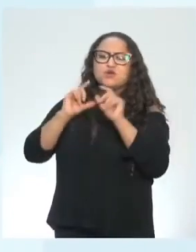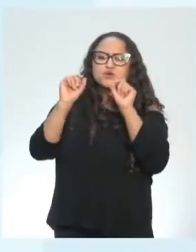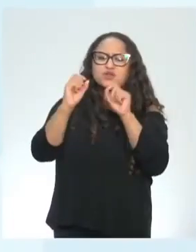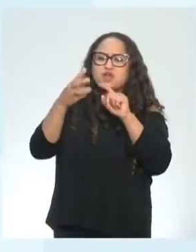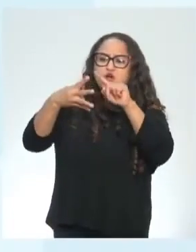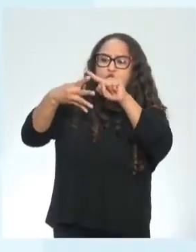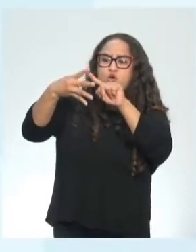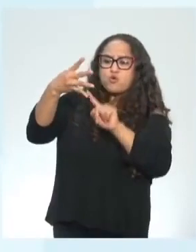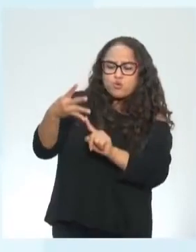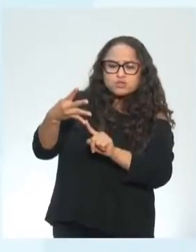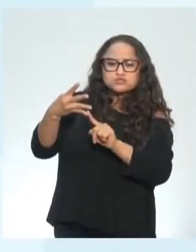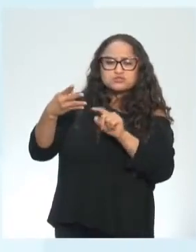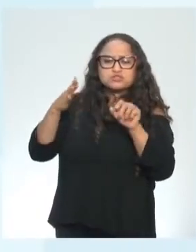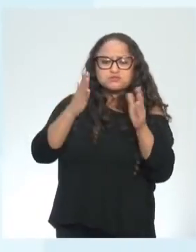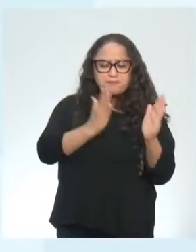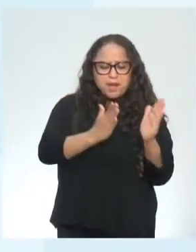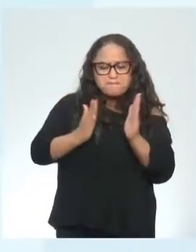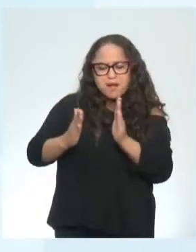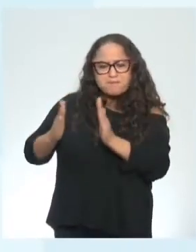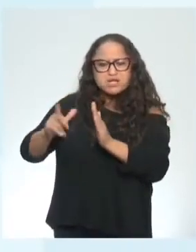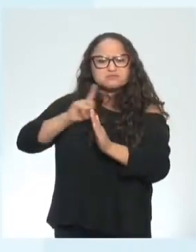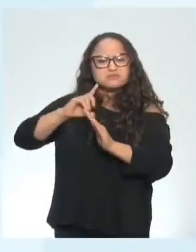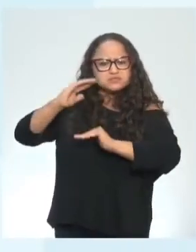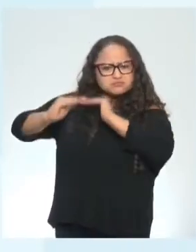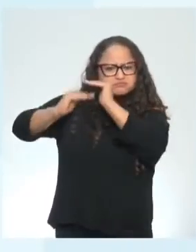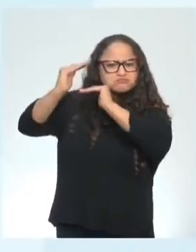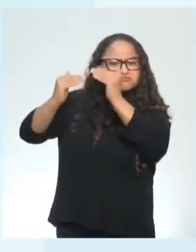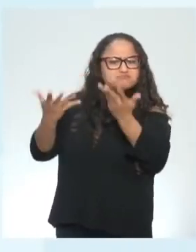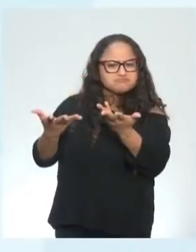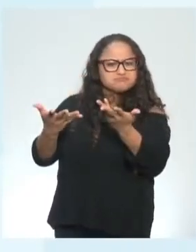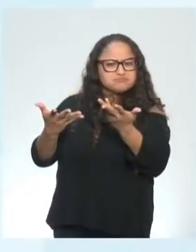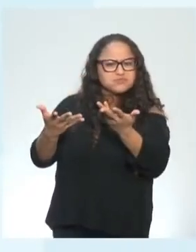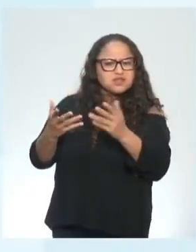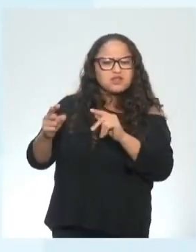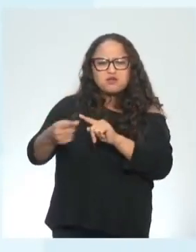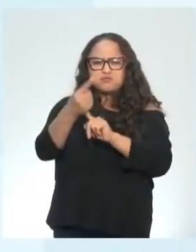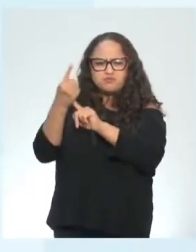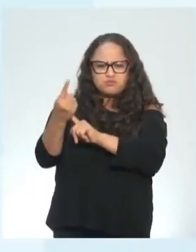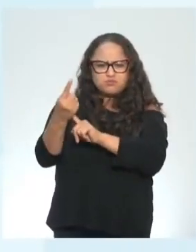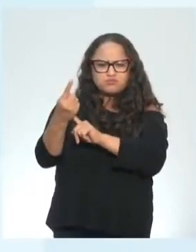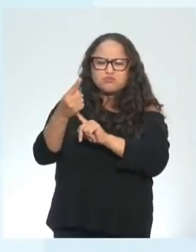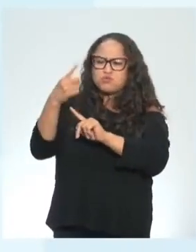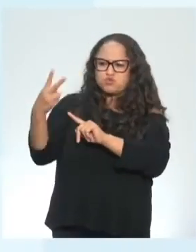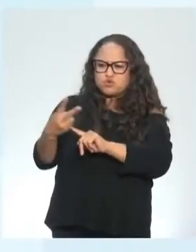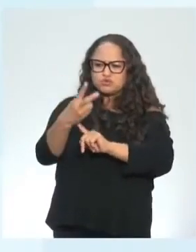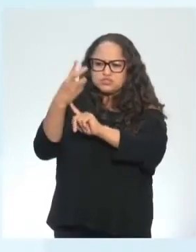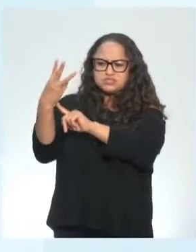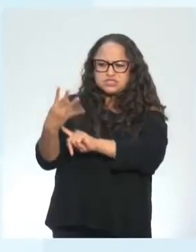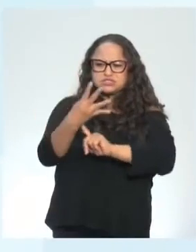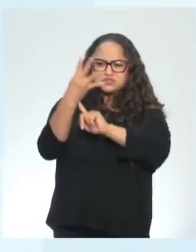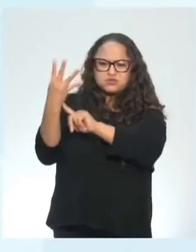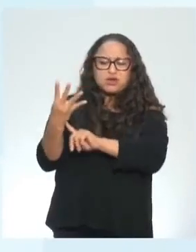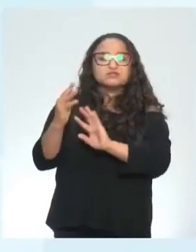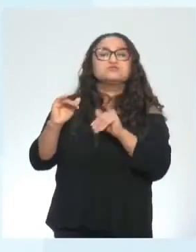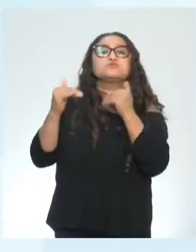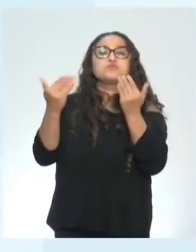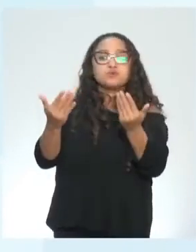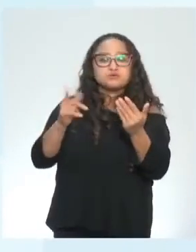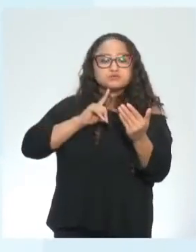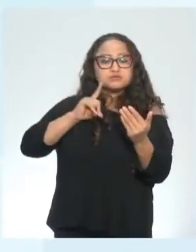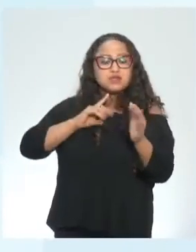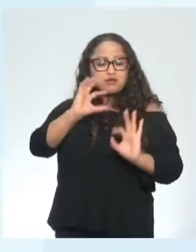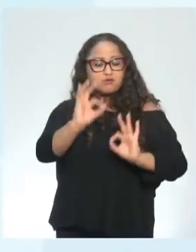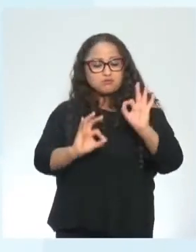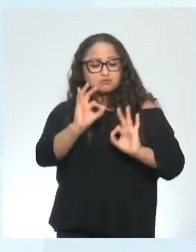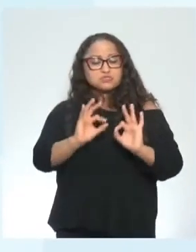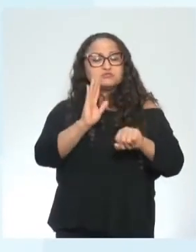aí quatro estágios chave na produção de um filme namberuã vocês vão numerá-los de acordo a ordem